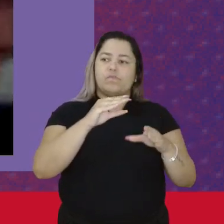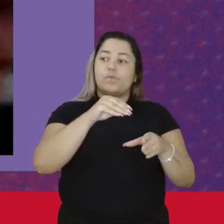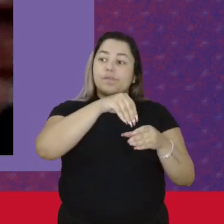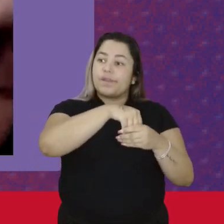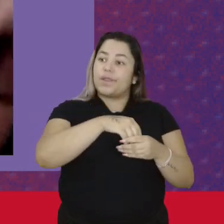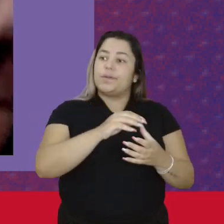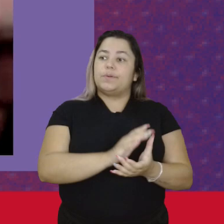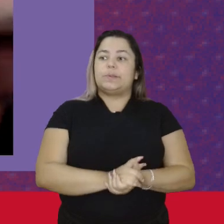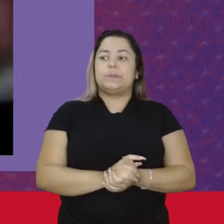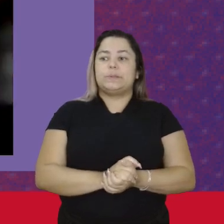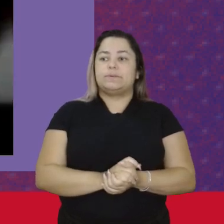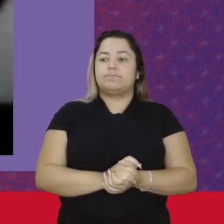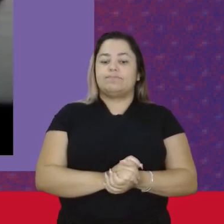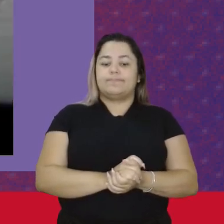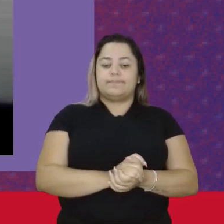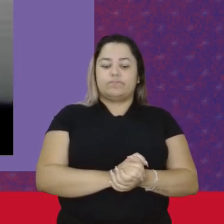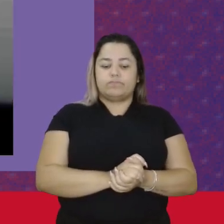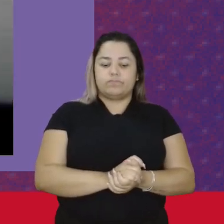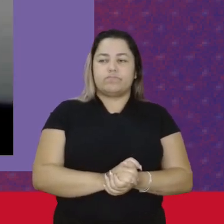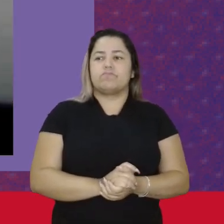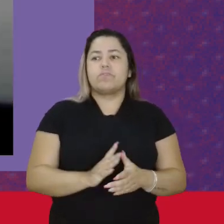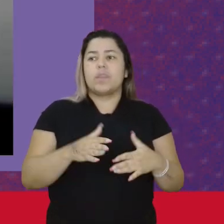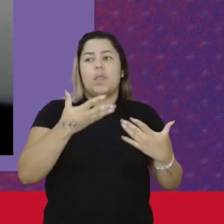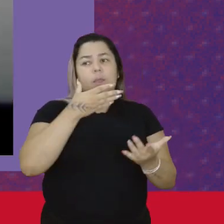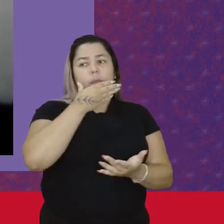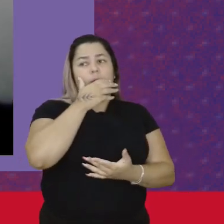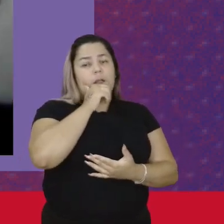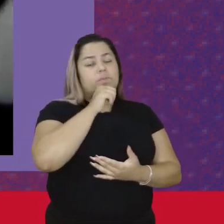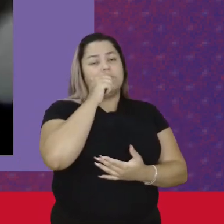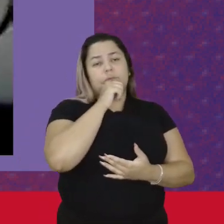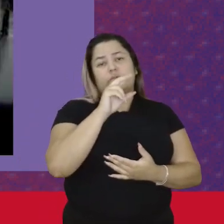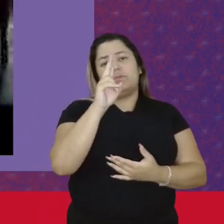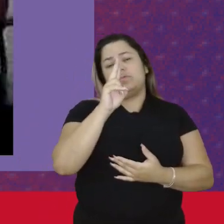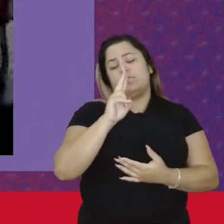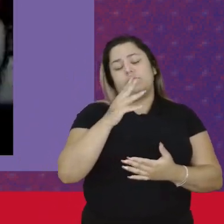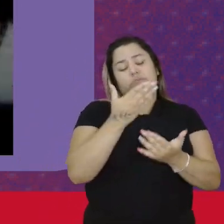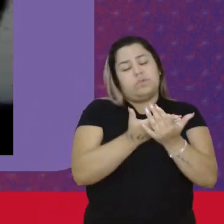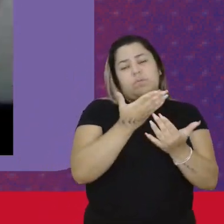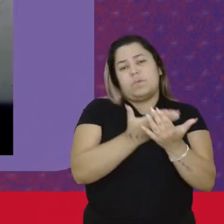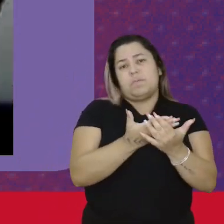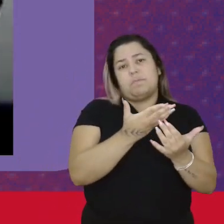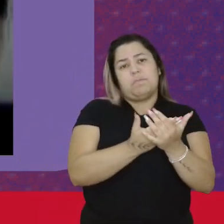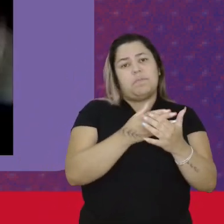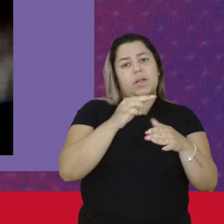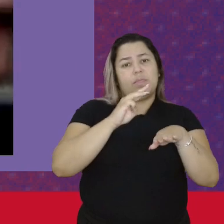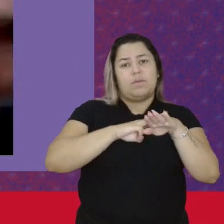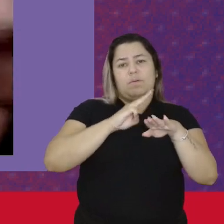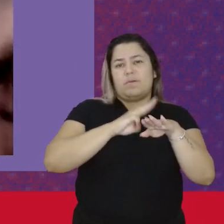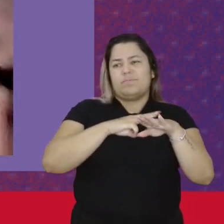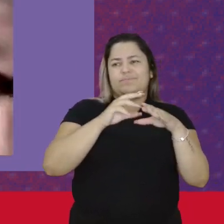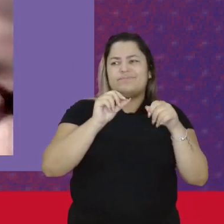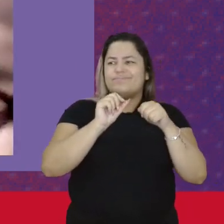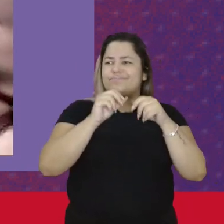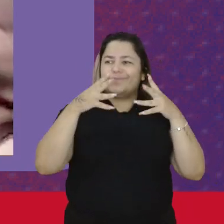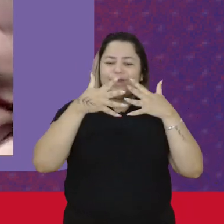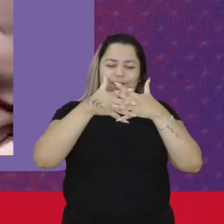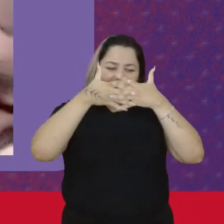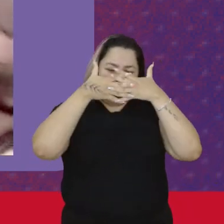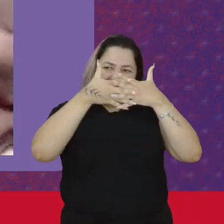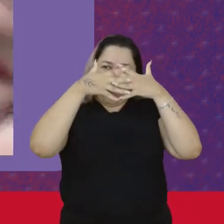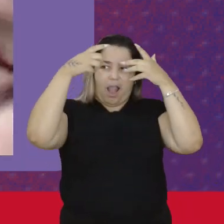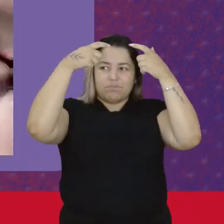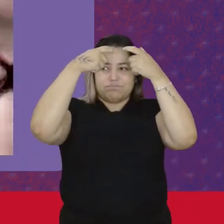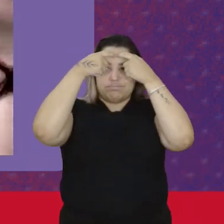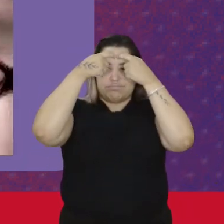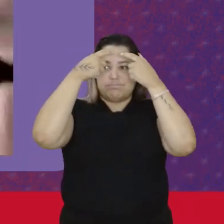casa. Então, por exemplo, as mulheres não estudavam matemática, porque isso disse que ia fazer a confusão na cabeça delas, etc. e